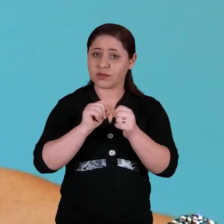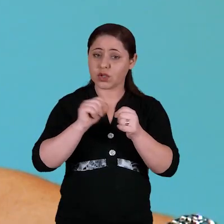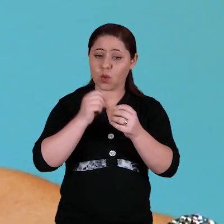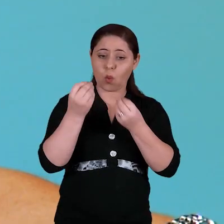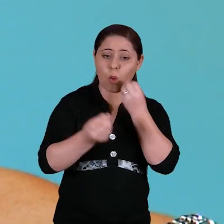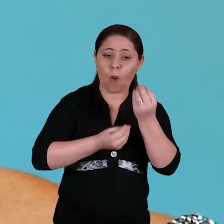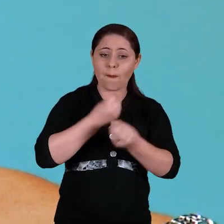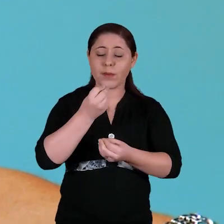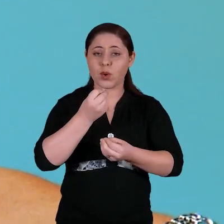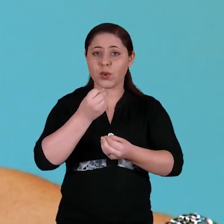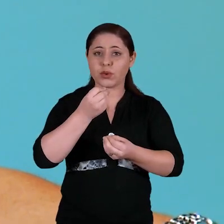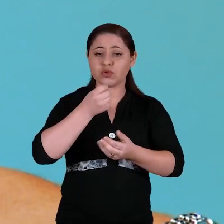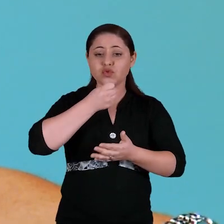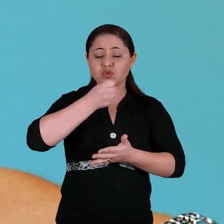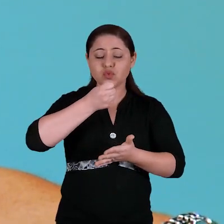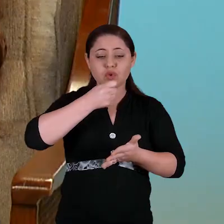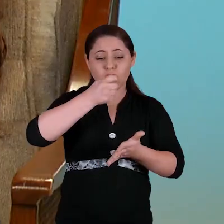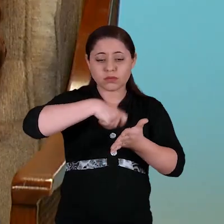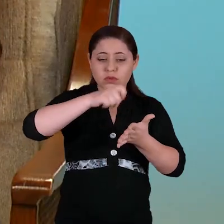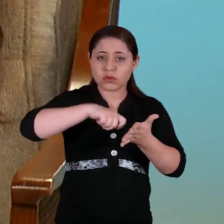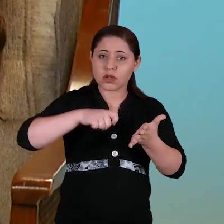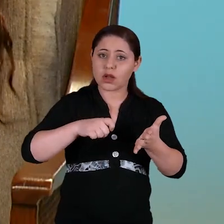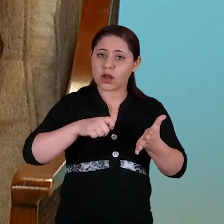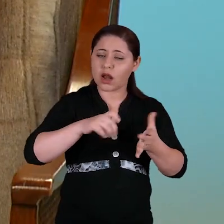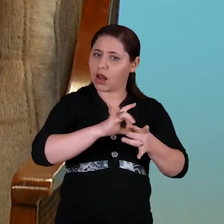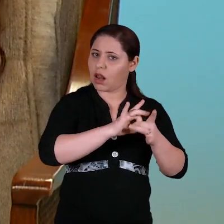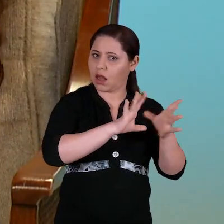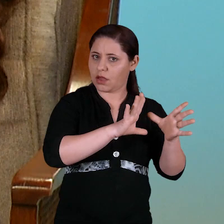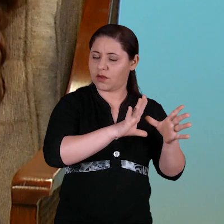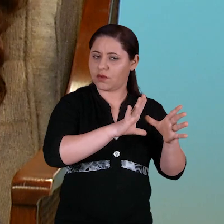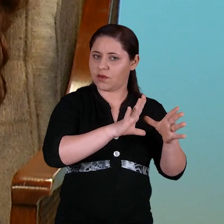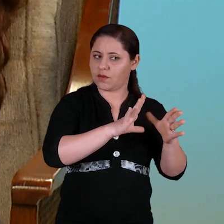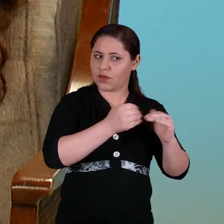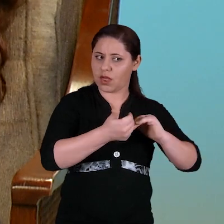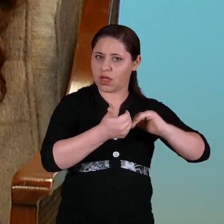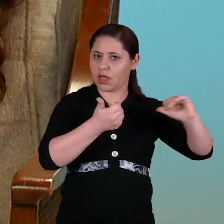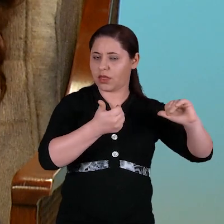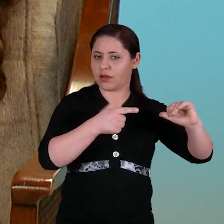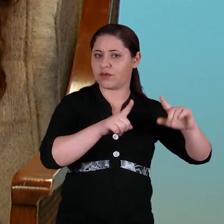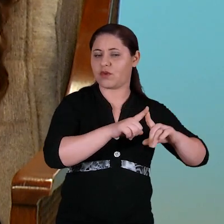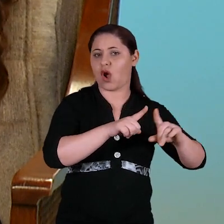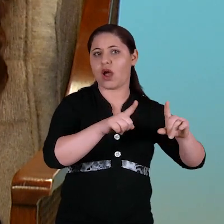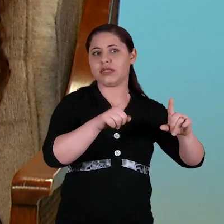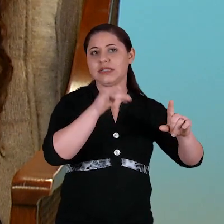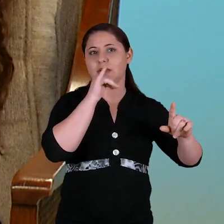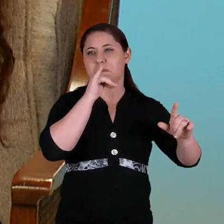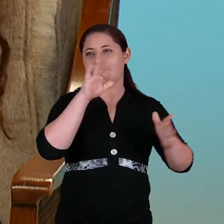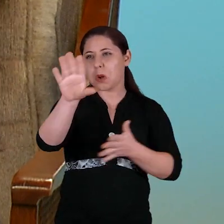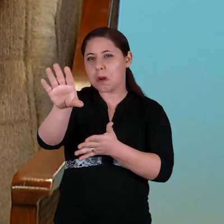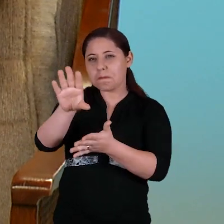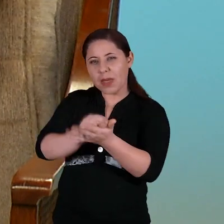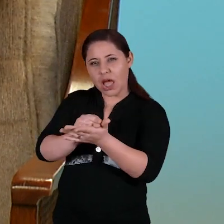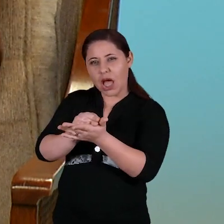mídia independente e, claro, um pouco fora desse tradicionalismo, mas também contribuindo com pautas para os meus colegas